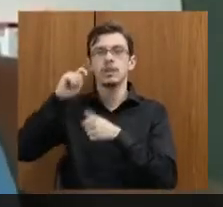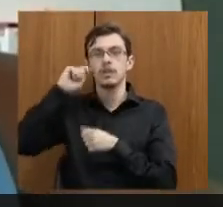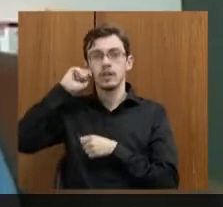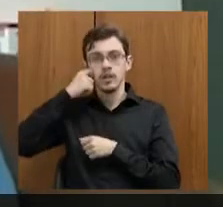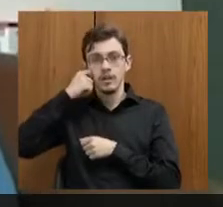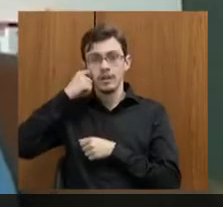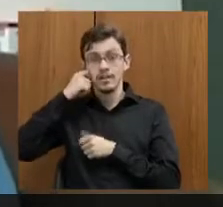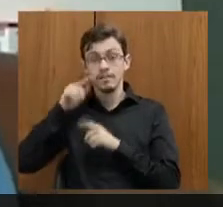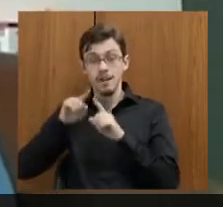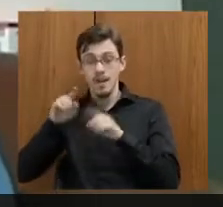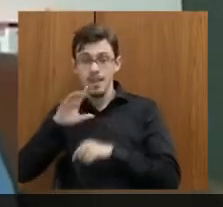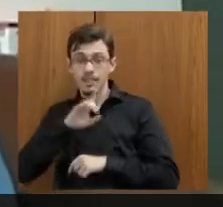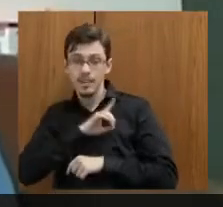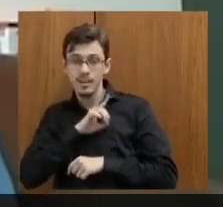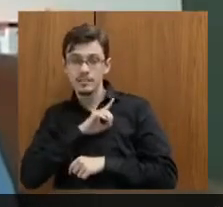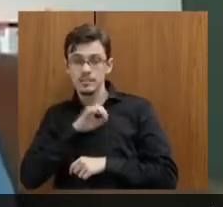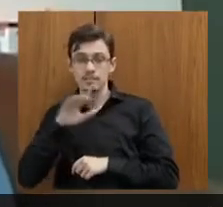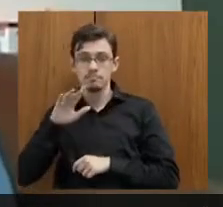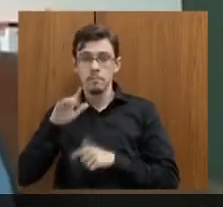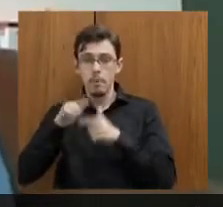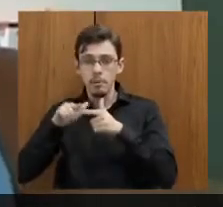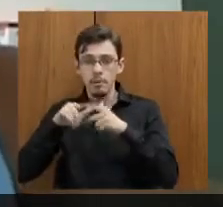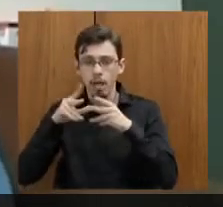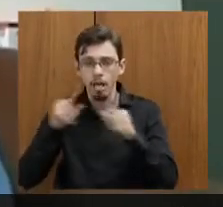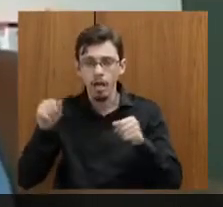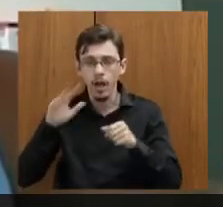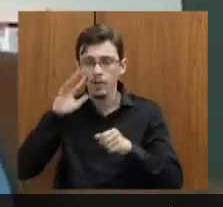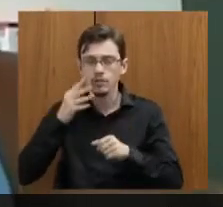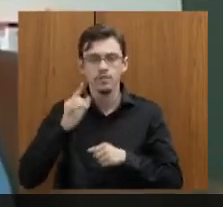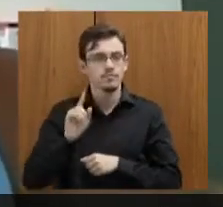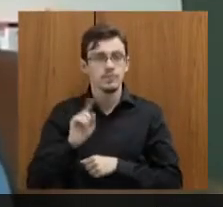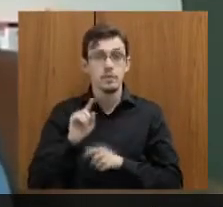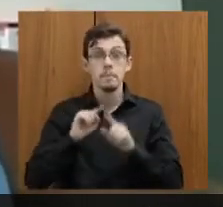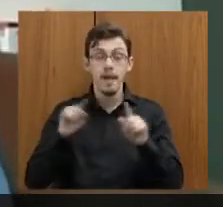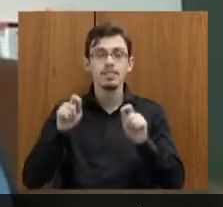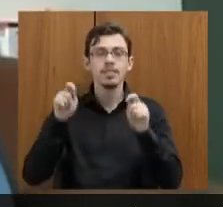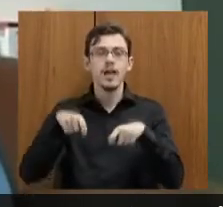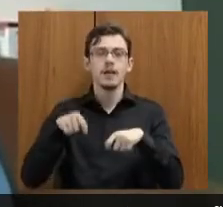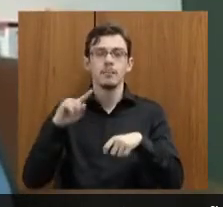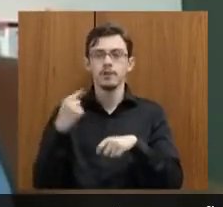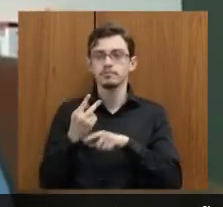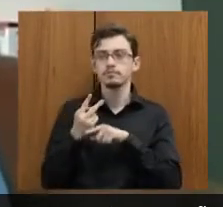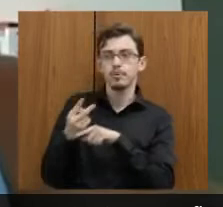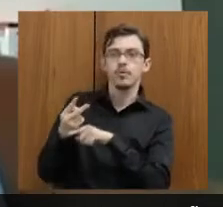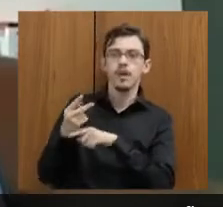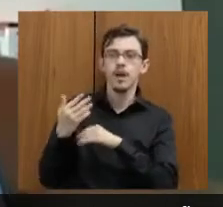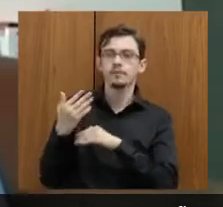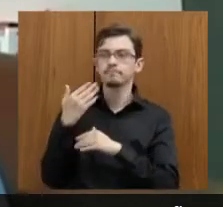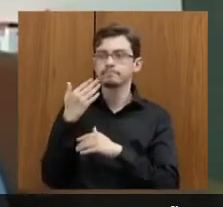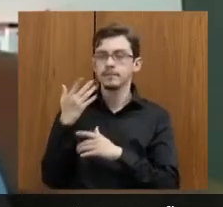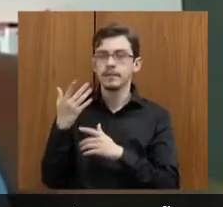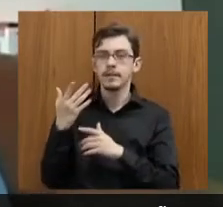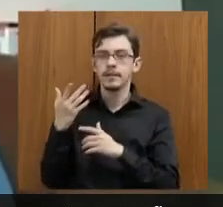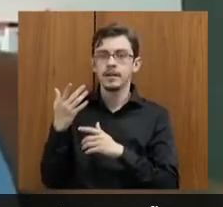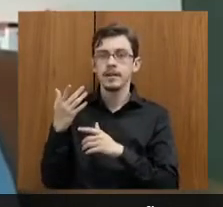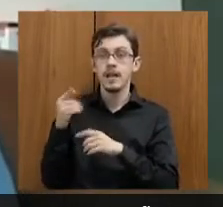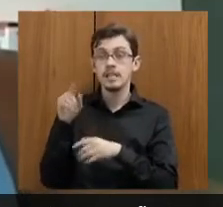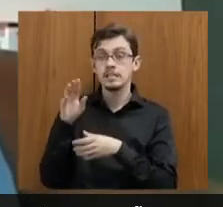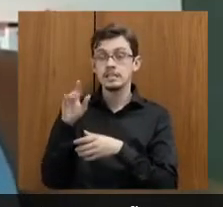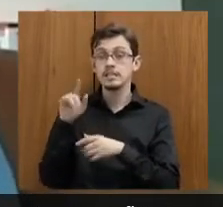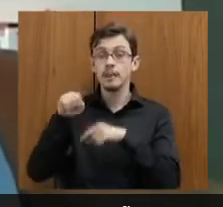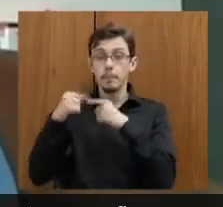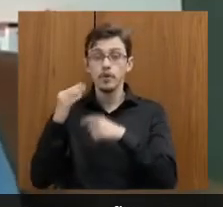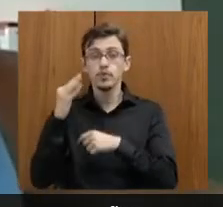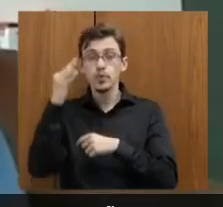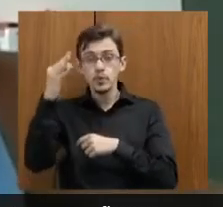não deixa de ser uma ferramenta importante para que nós possamos fazer uma leitura dessas ocorrências e